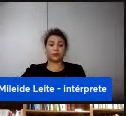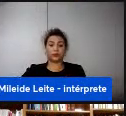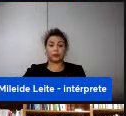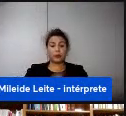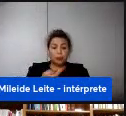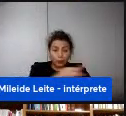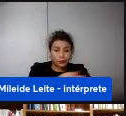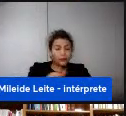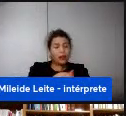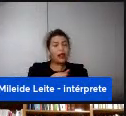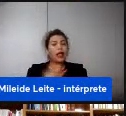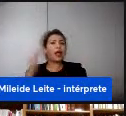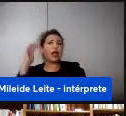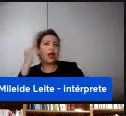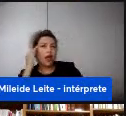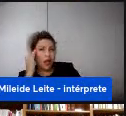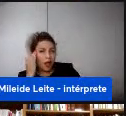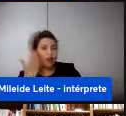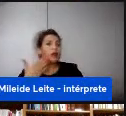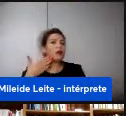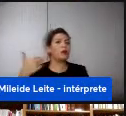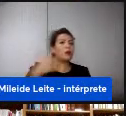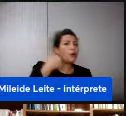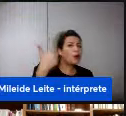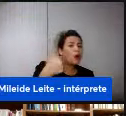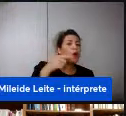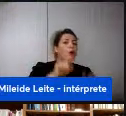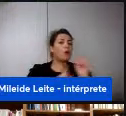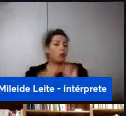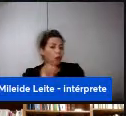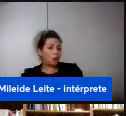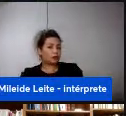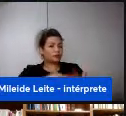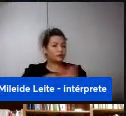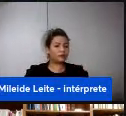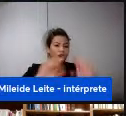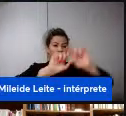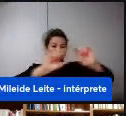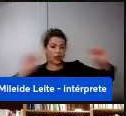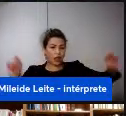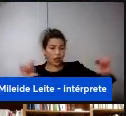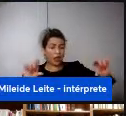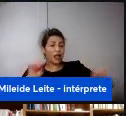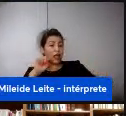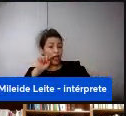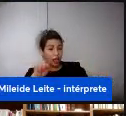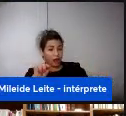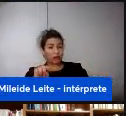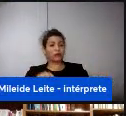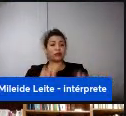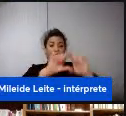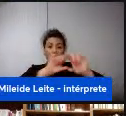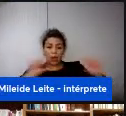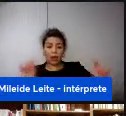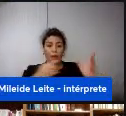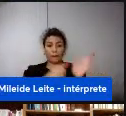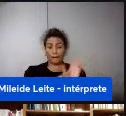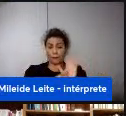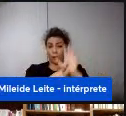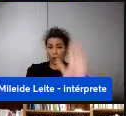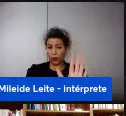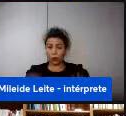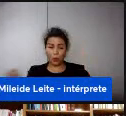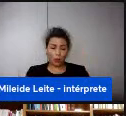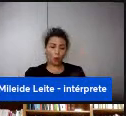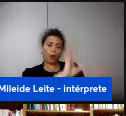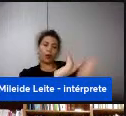procurarem entender melhor o que significa essa equação. De novo, ela foi uma equação apresentada para uma nova